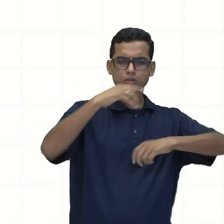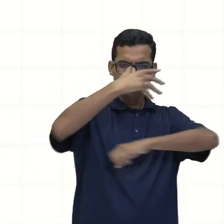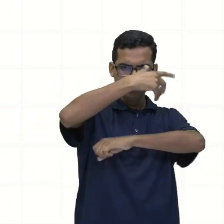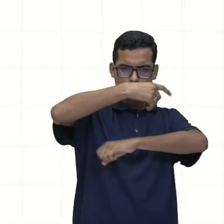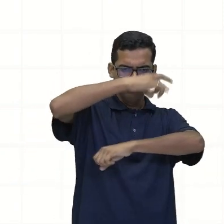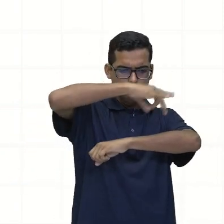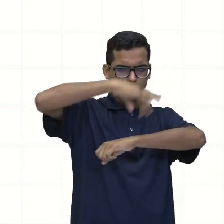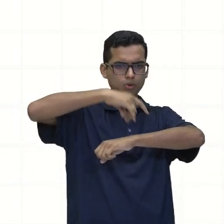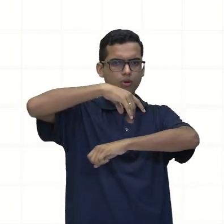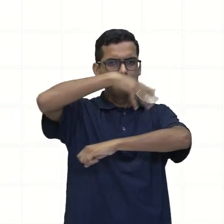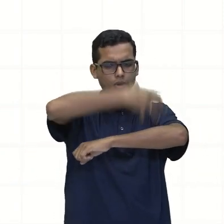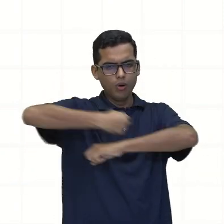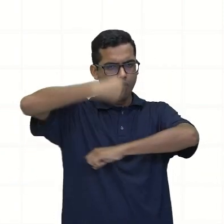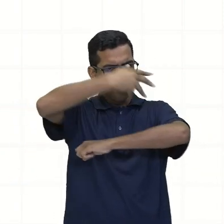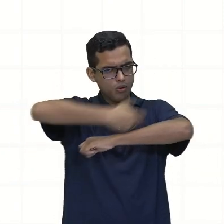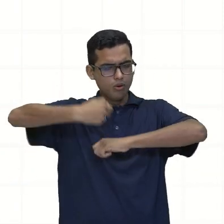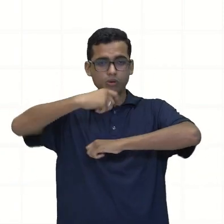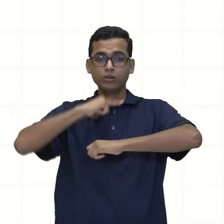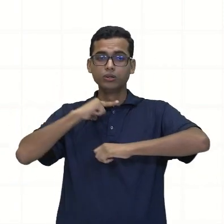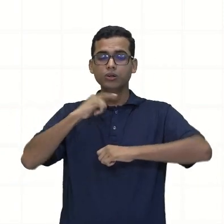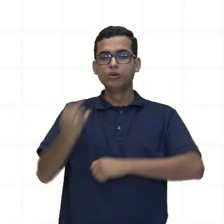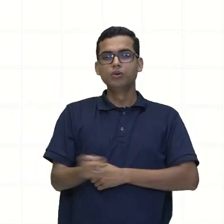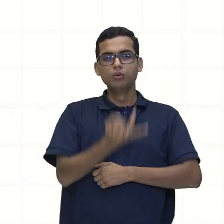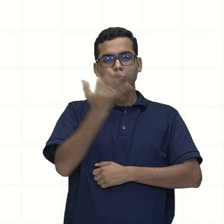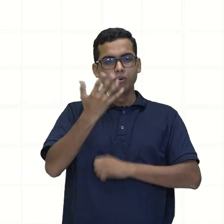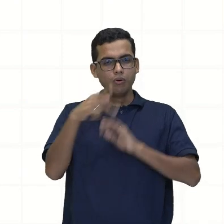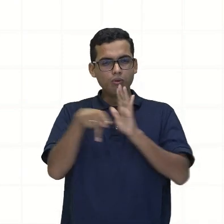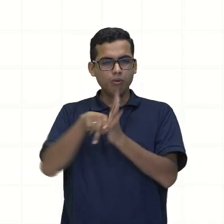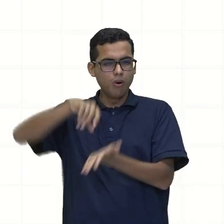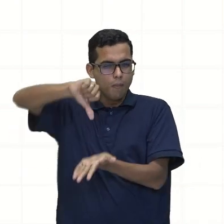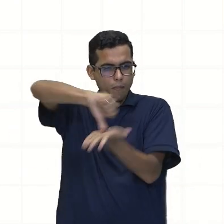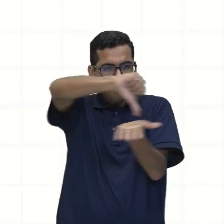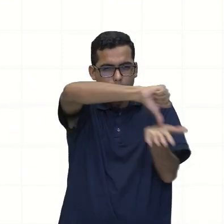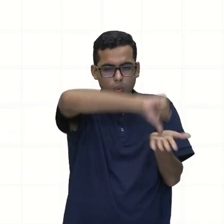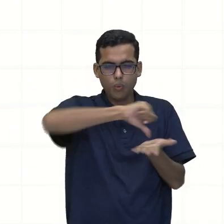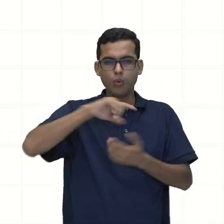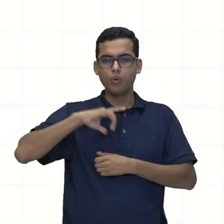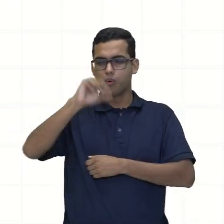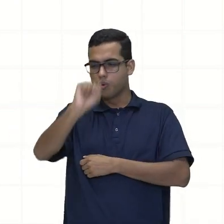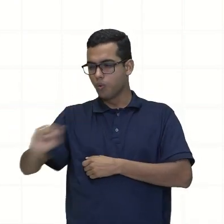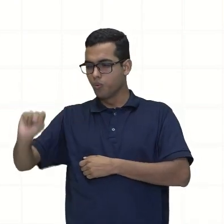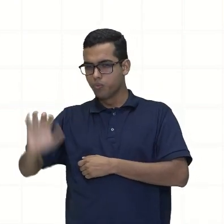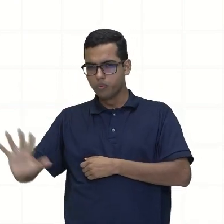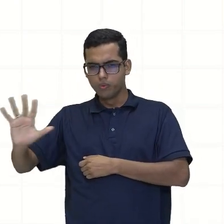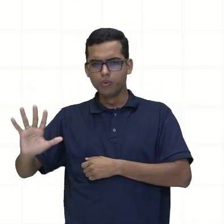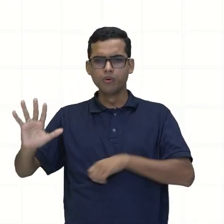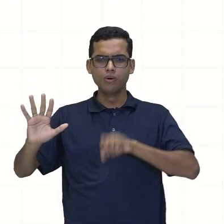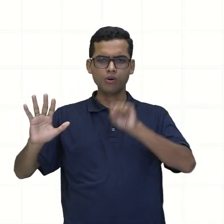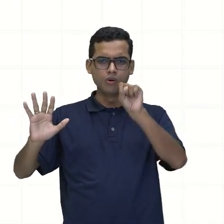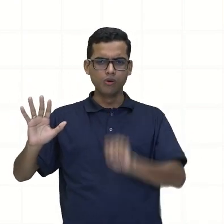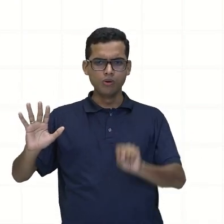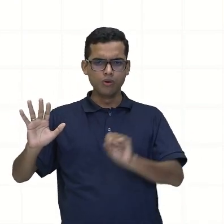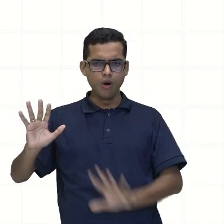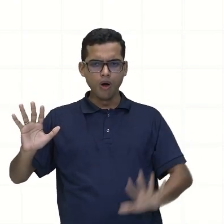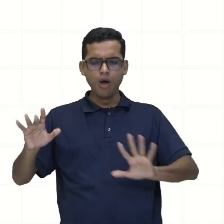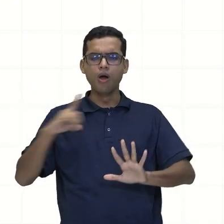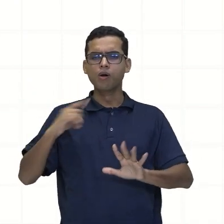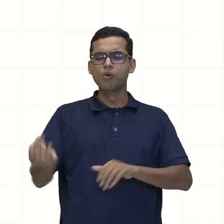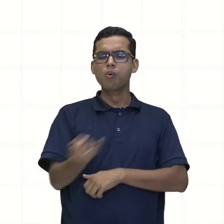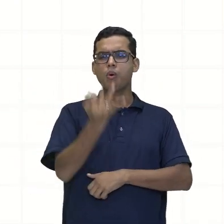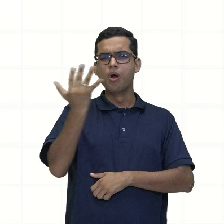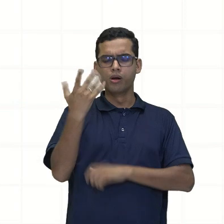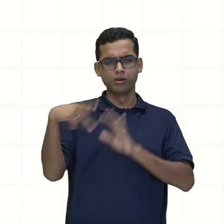tem uma grande concentração de estabelecimentos, né, com um número grande